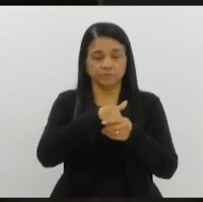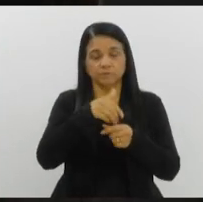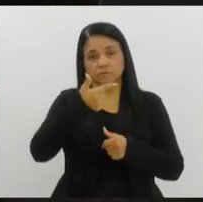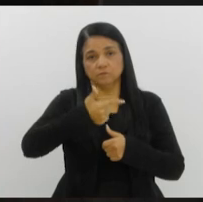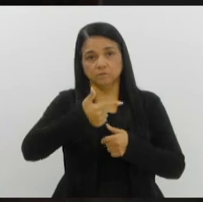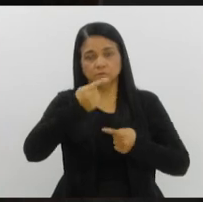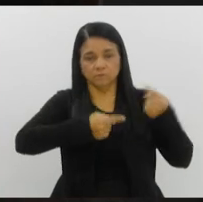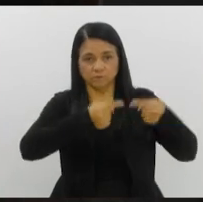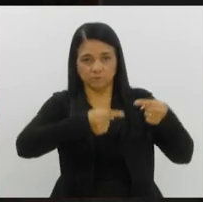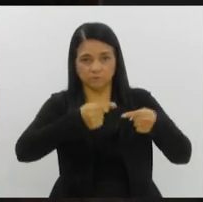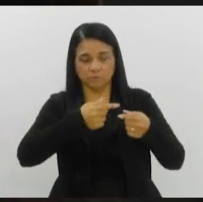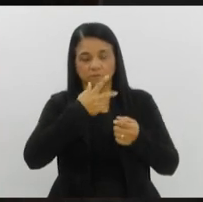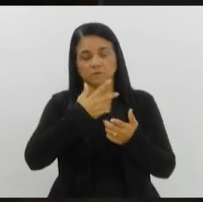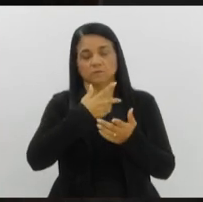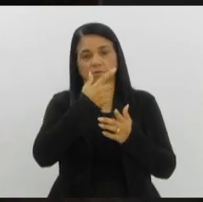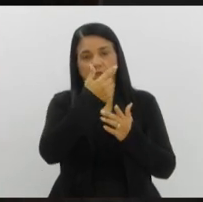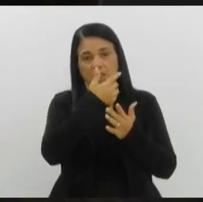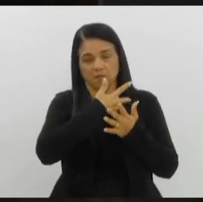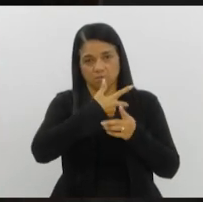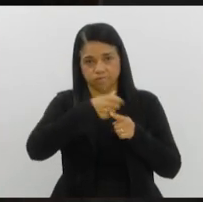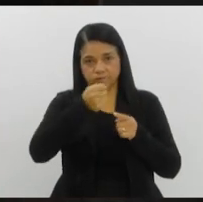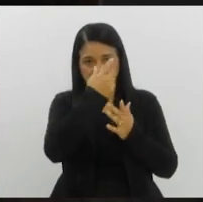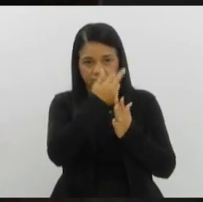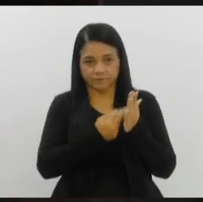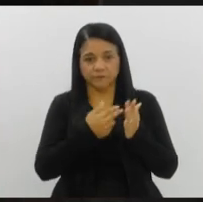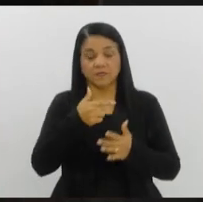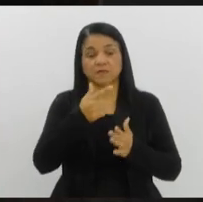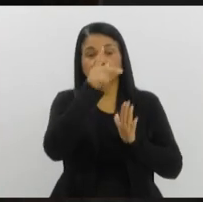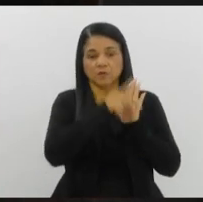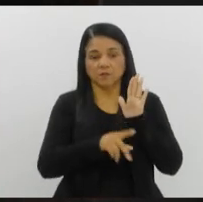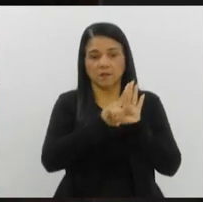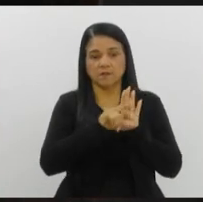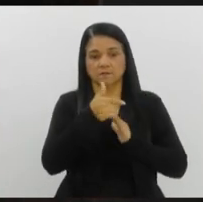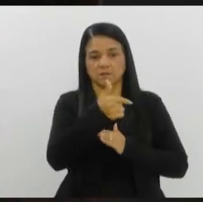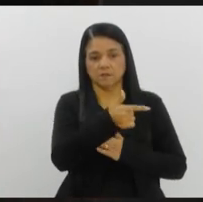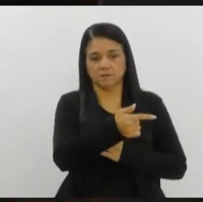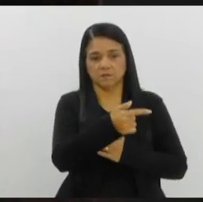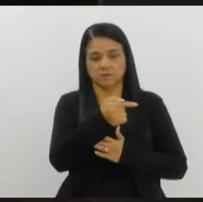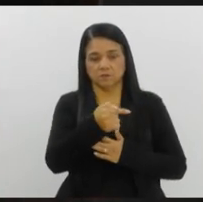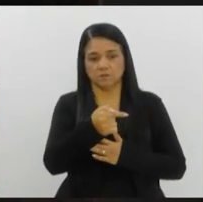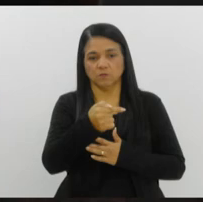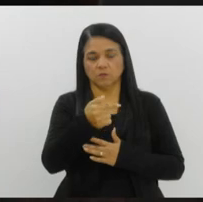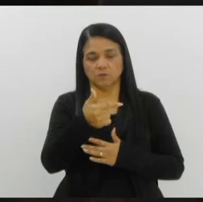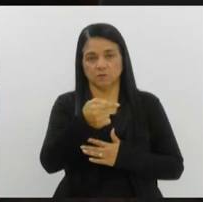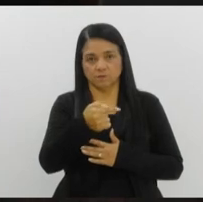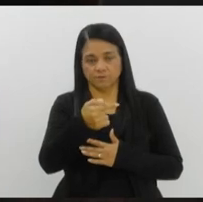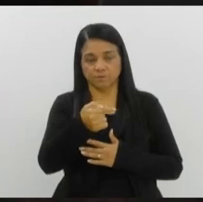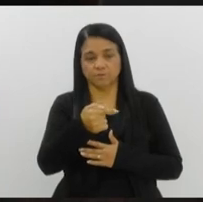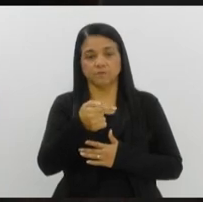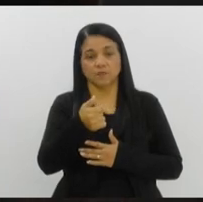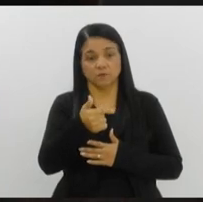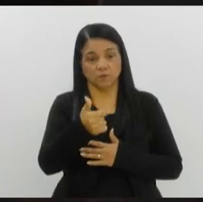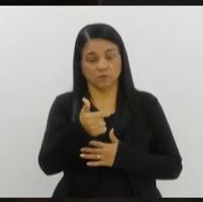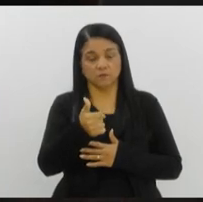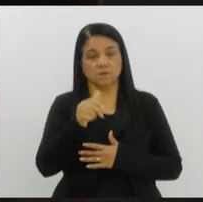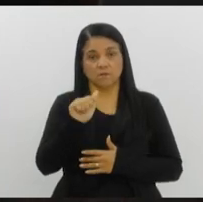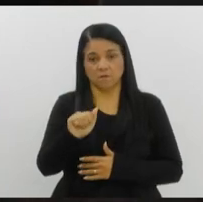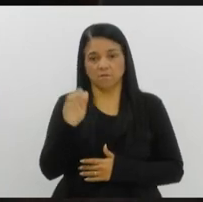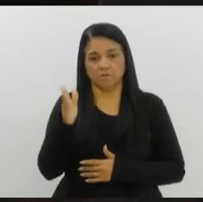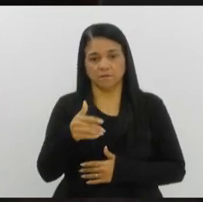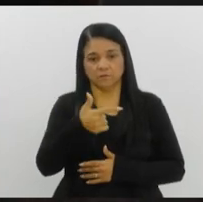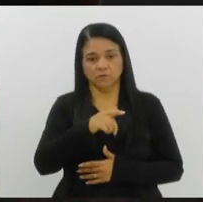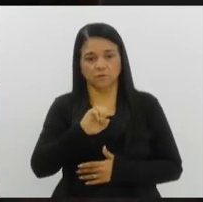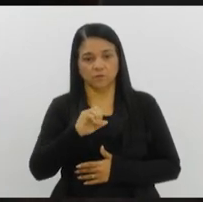discussão, redação do vencido, projeto de lei número 712-A, de 2019, de autoria do deputado Dr.